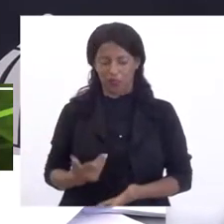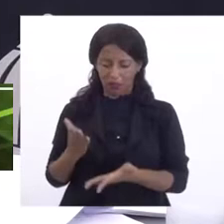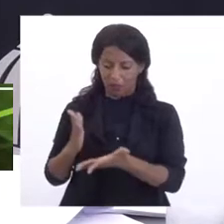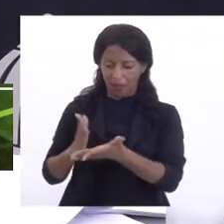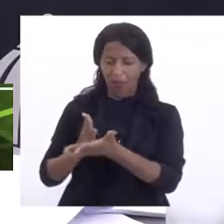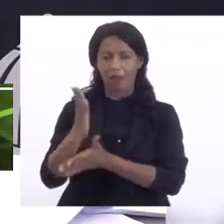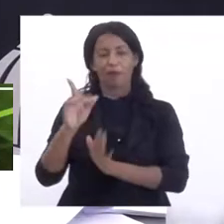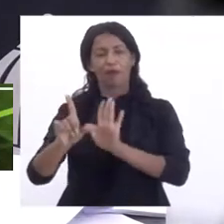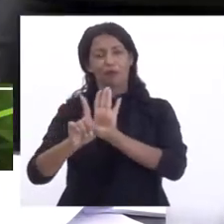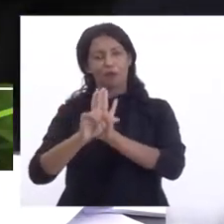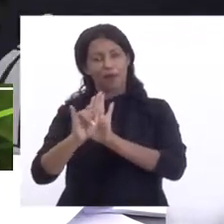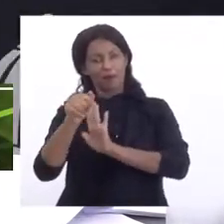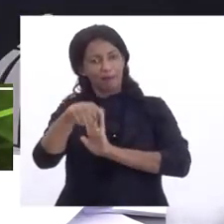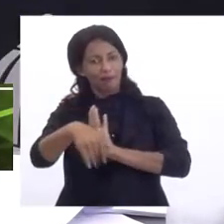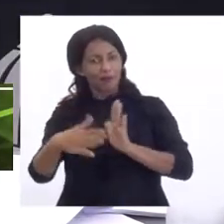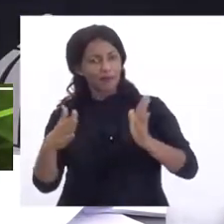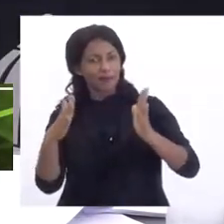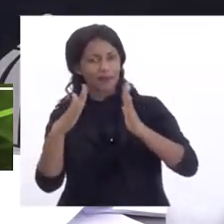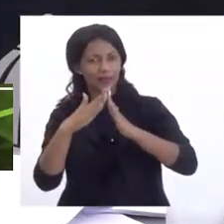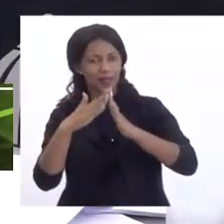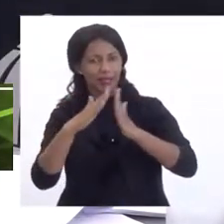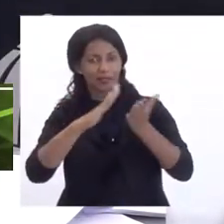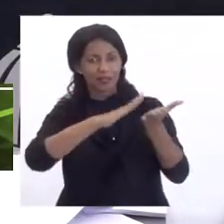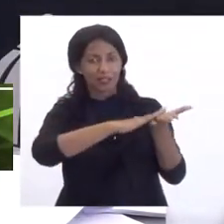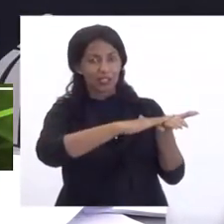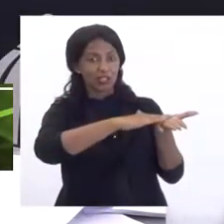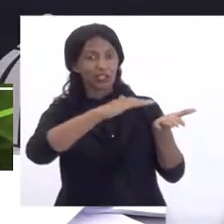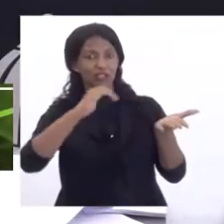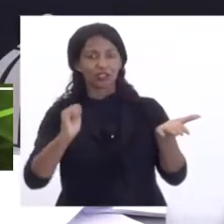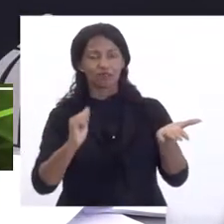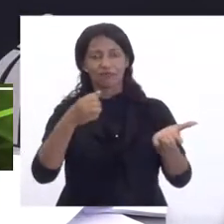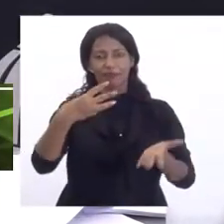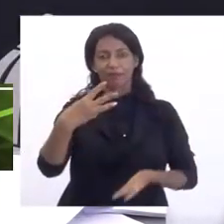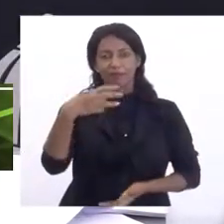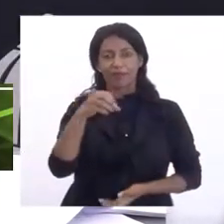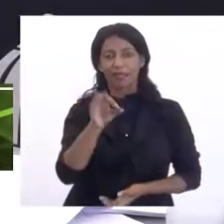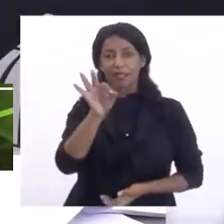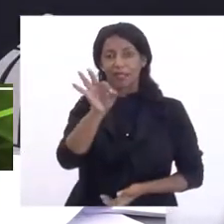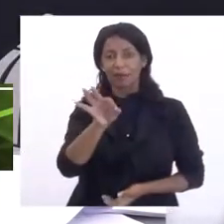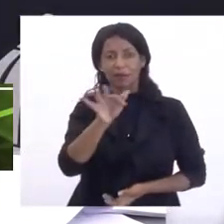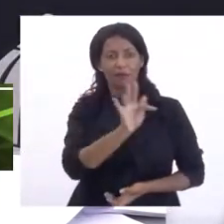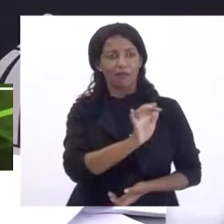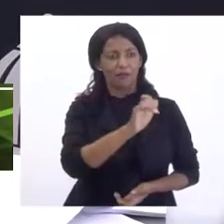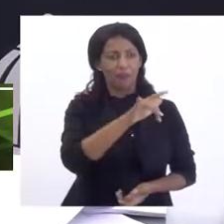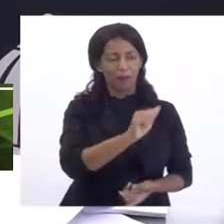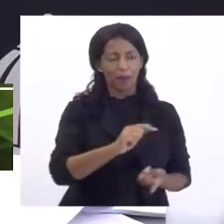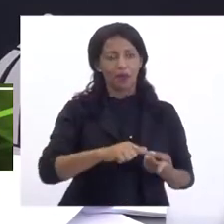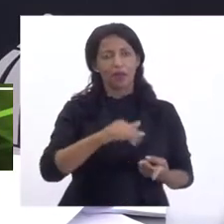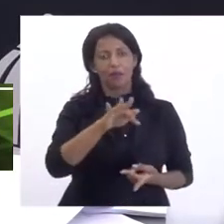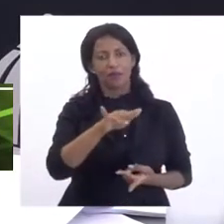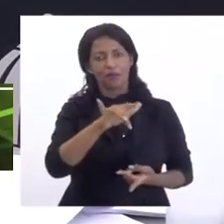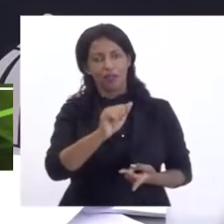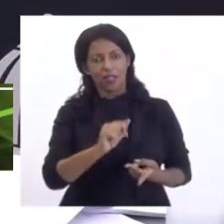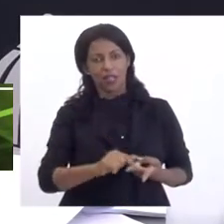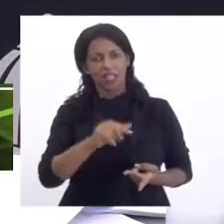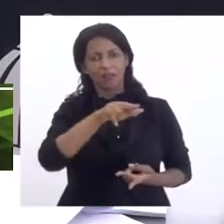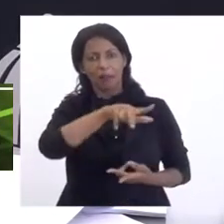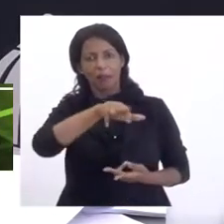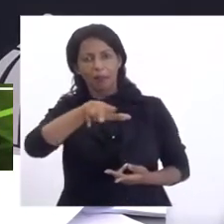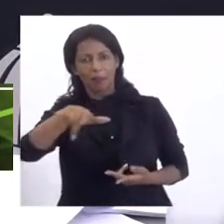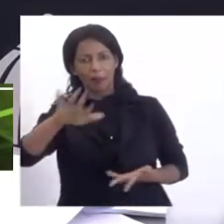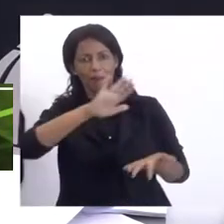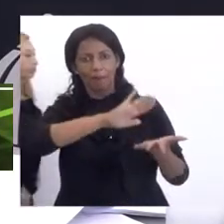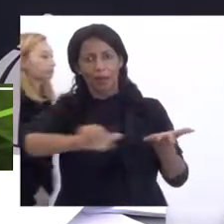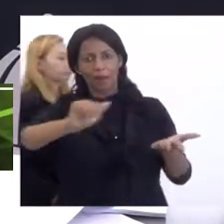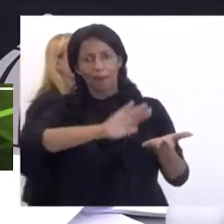lei nessa casa, tirando 30% da FAPERJ, do FECAN, do FEIS, do FAF, etc., etc.,